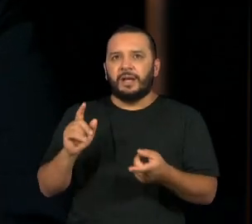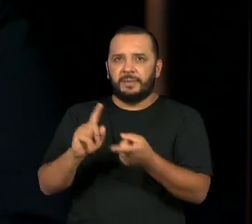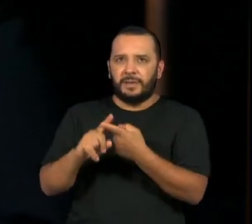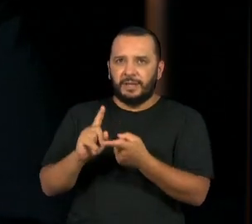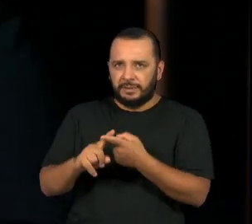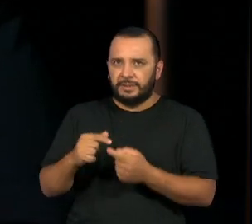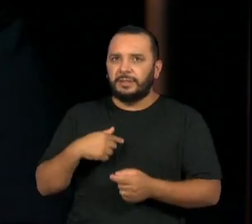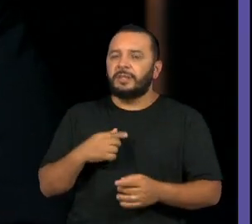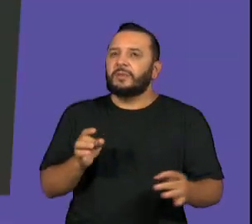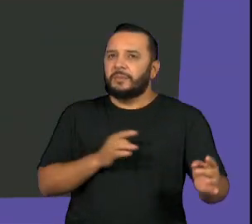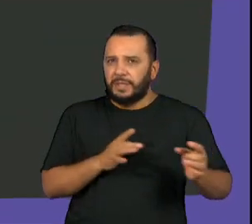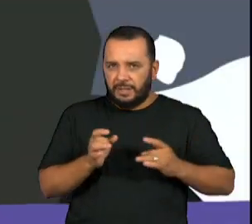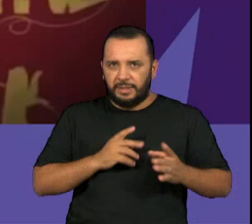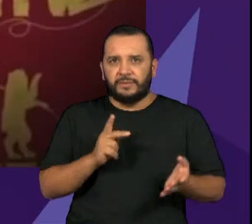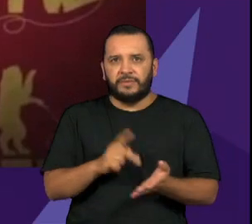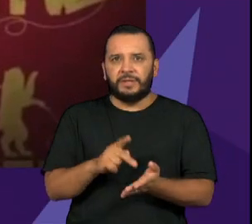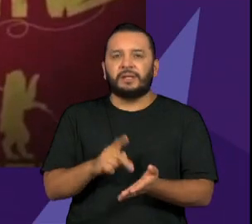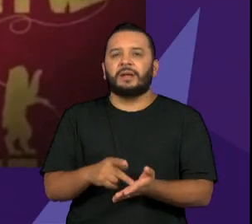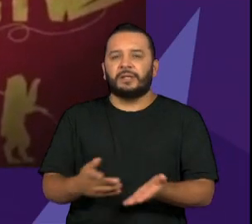com muito medo.